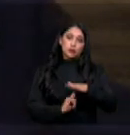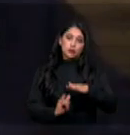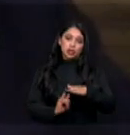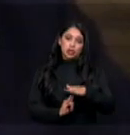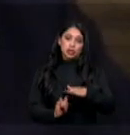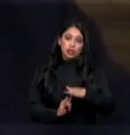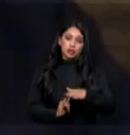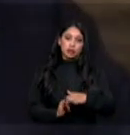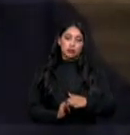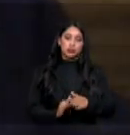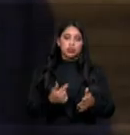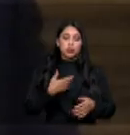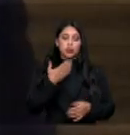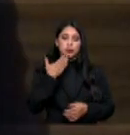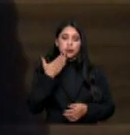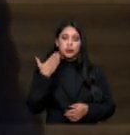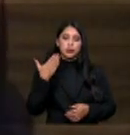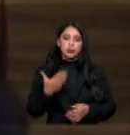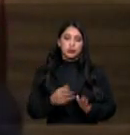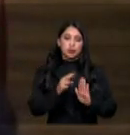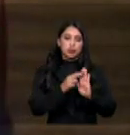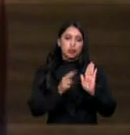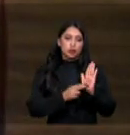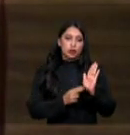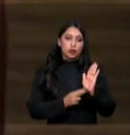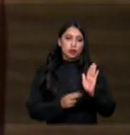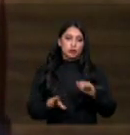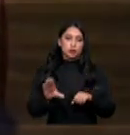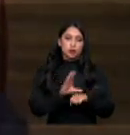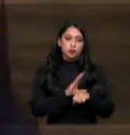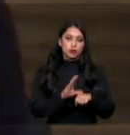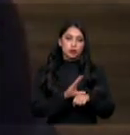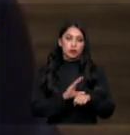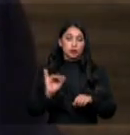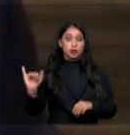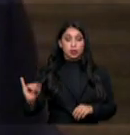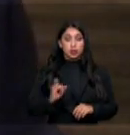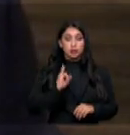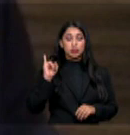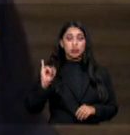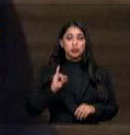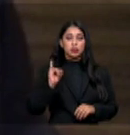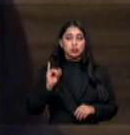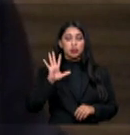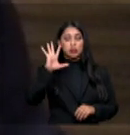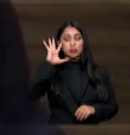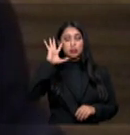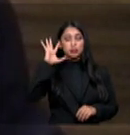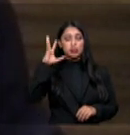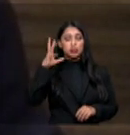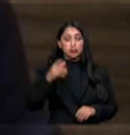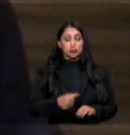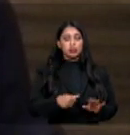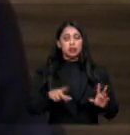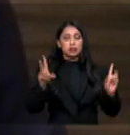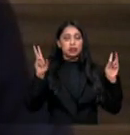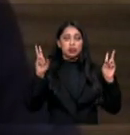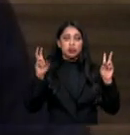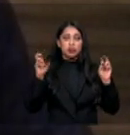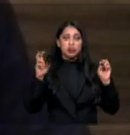informalidade. Eu penso que as normas constitucionais relevantes para a decisão dessa